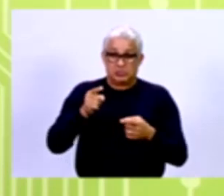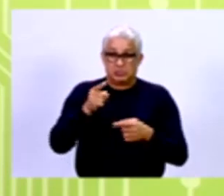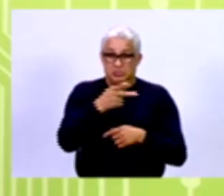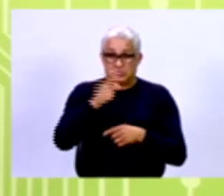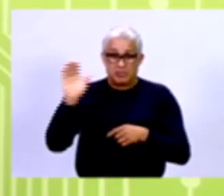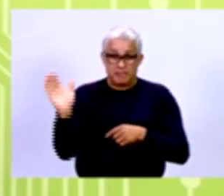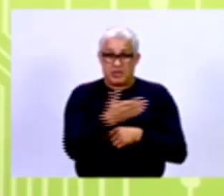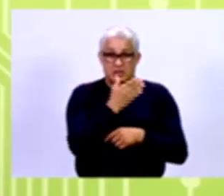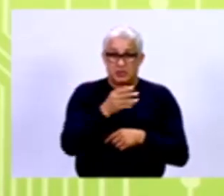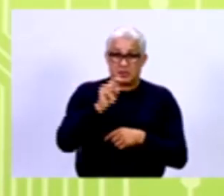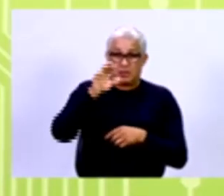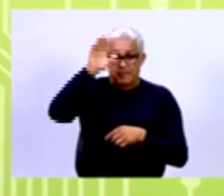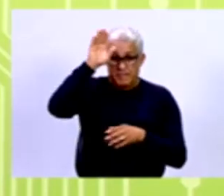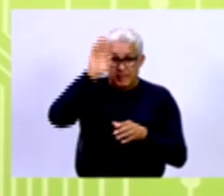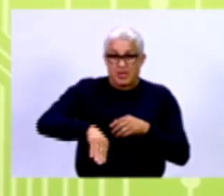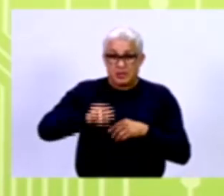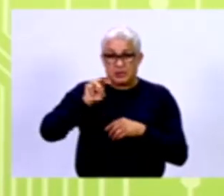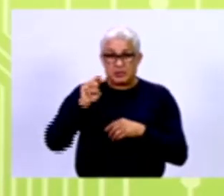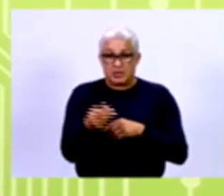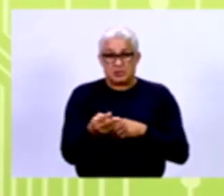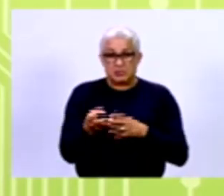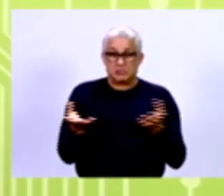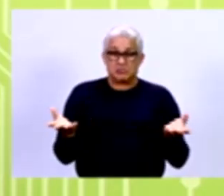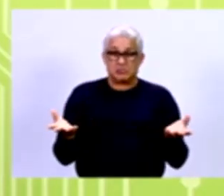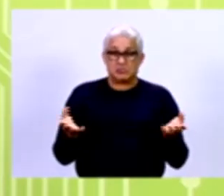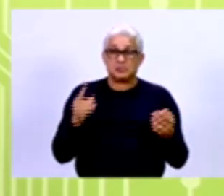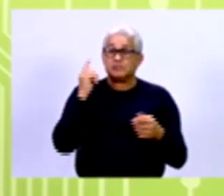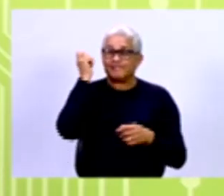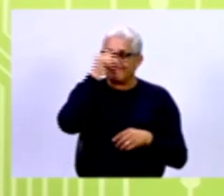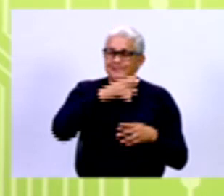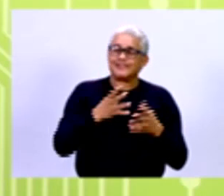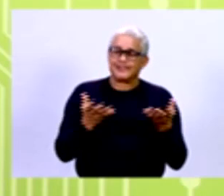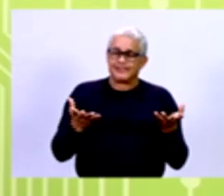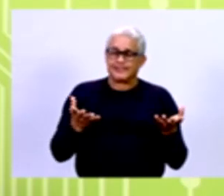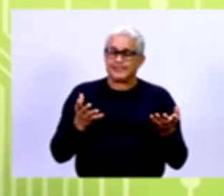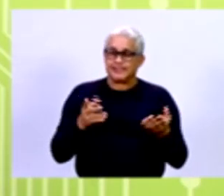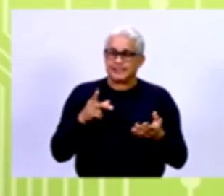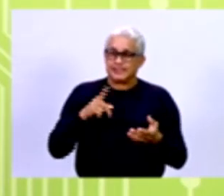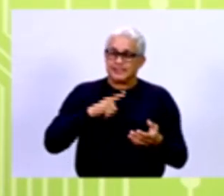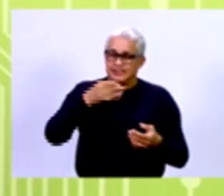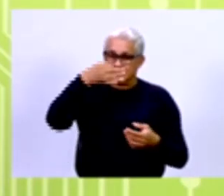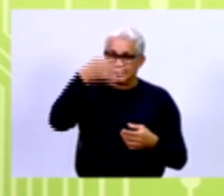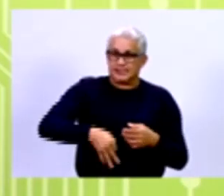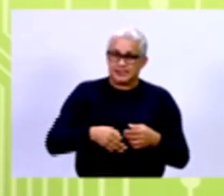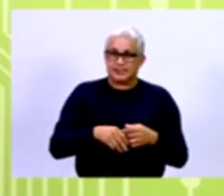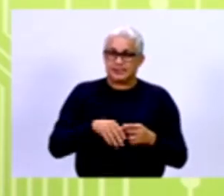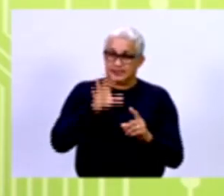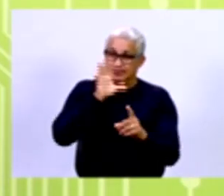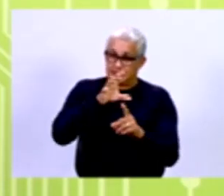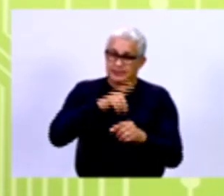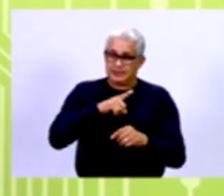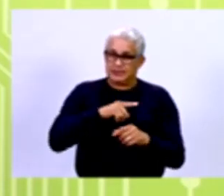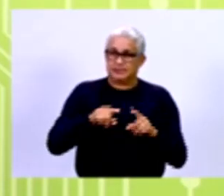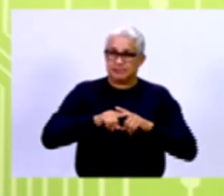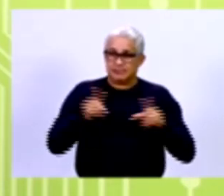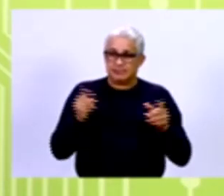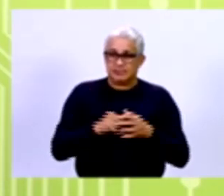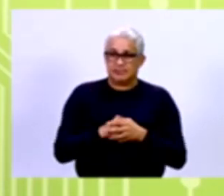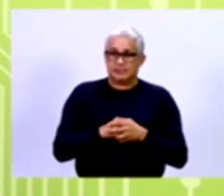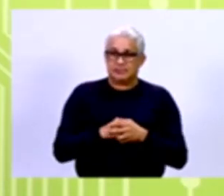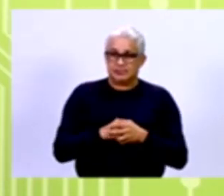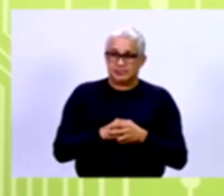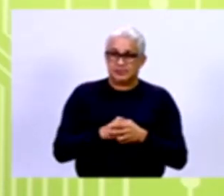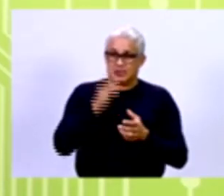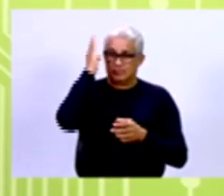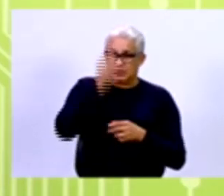3 e pouco. Isso é difícil prever isso, com certeza. Então, influencia, mas de forma indireta